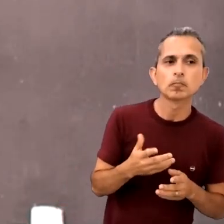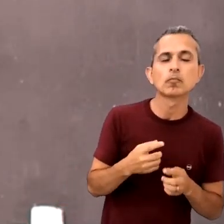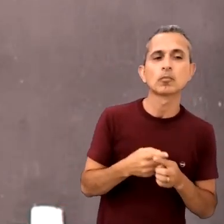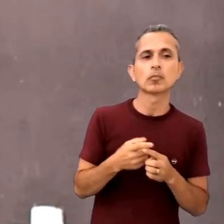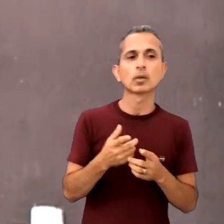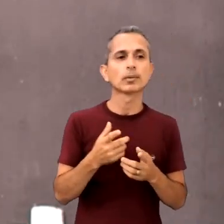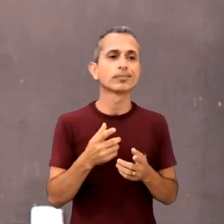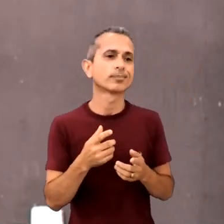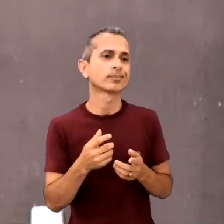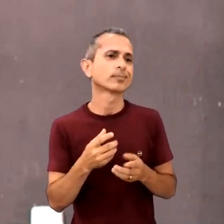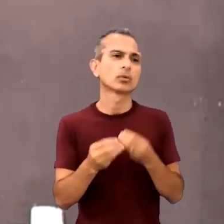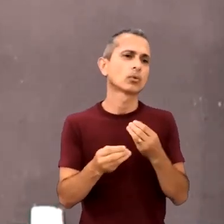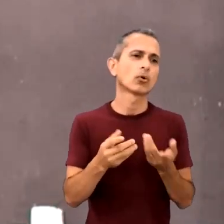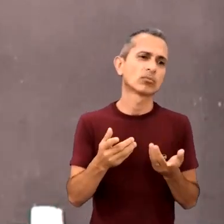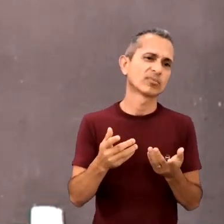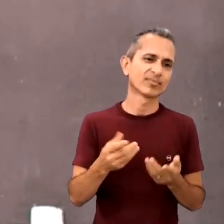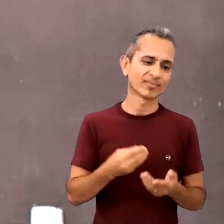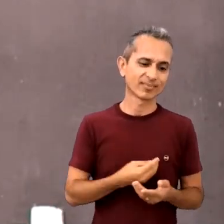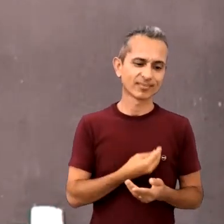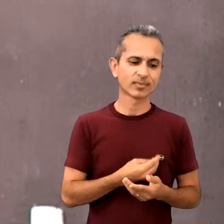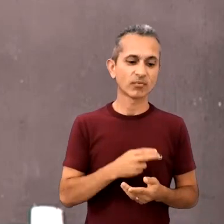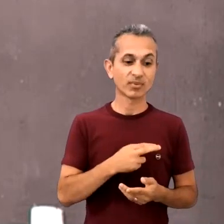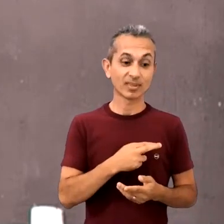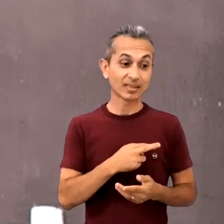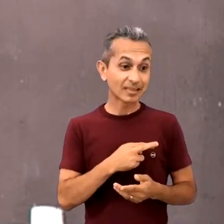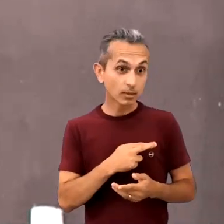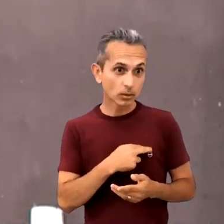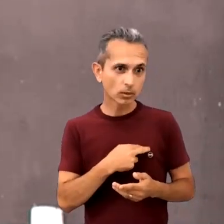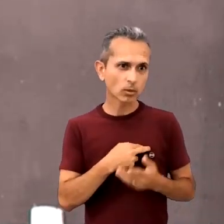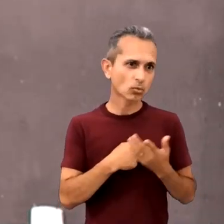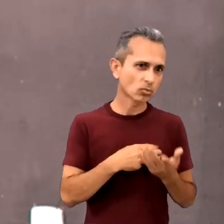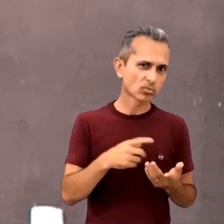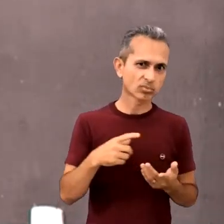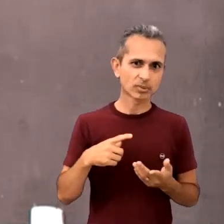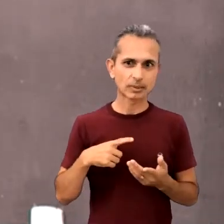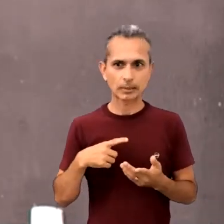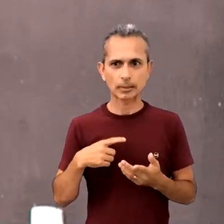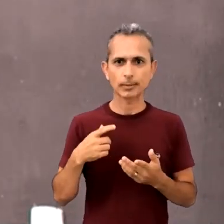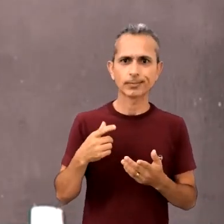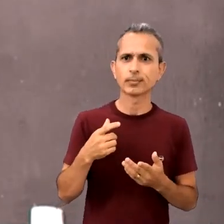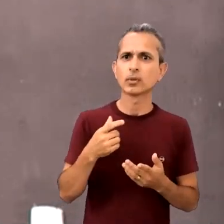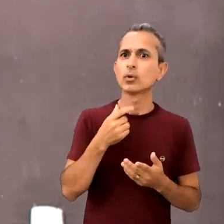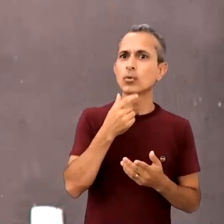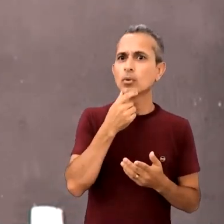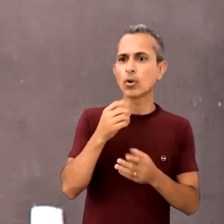estar nessa condição e ela chegar para aquele homem e dizer assim, case comigo, ela podia receber um não. Não, eu não quero.